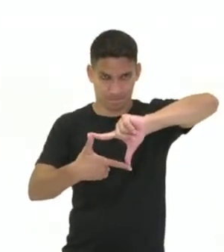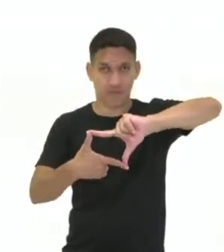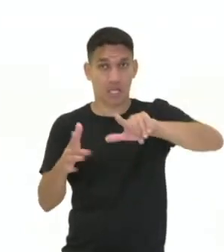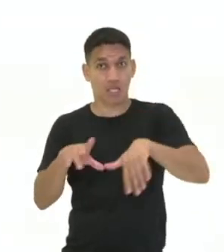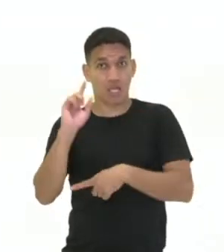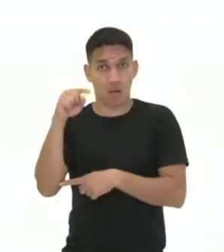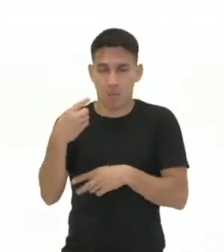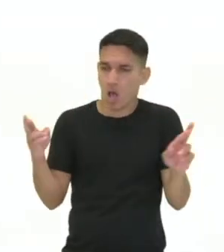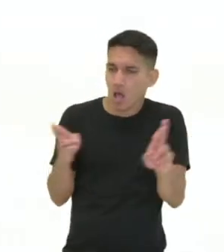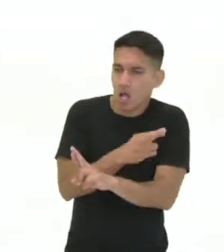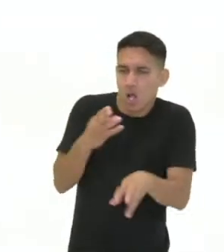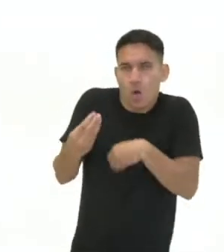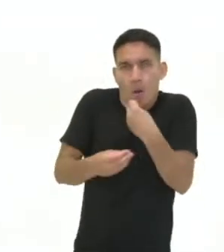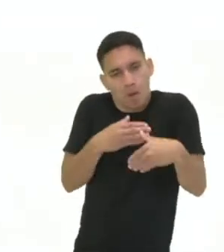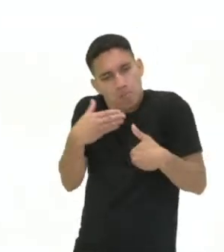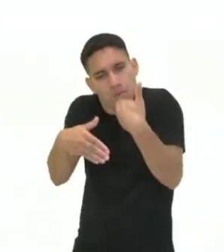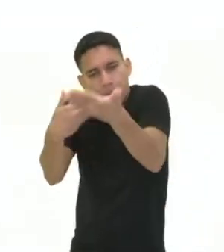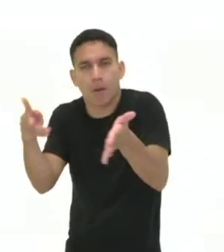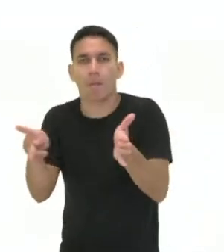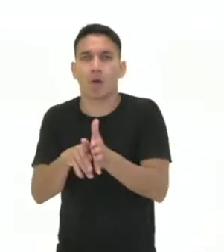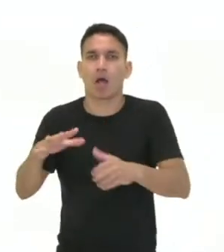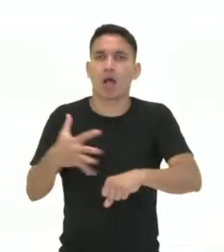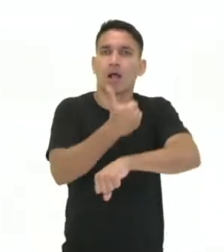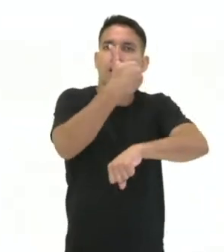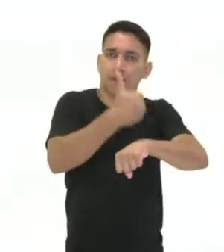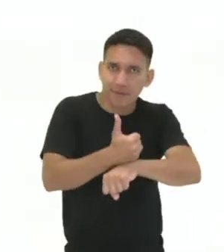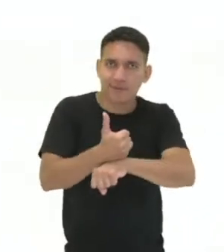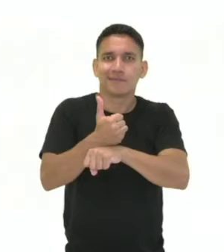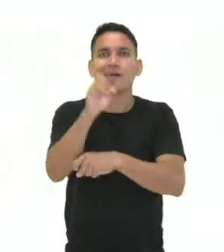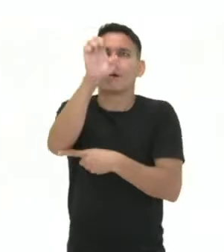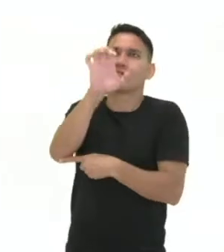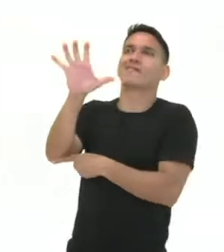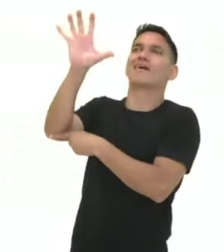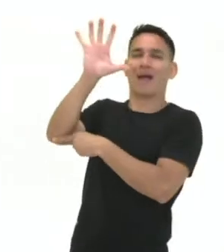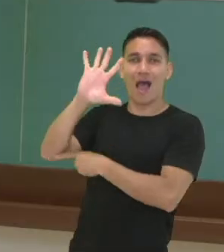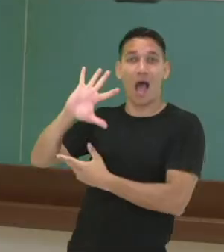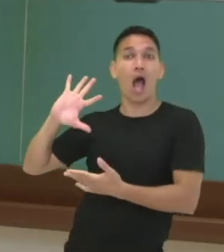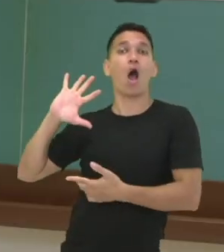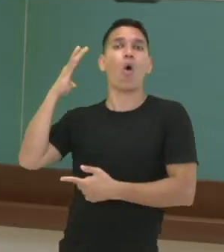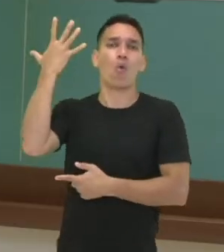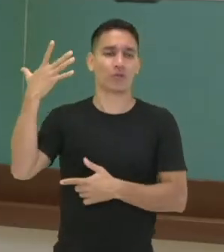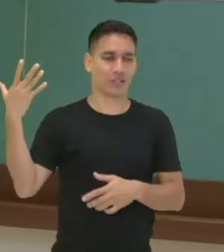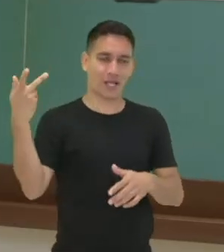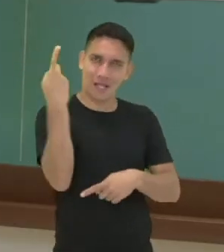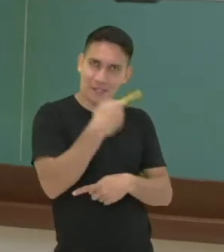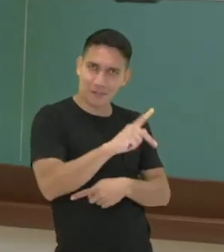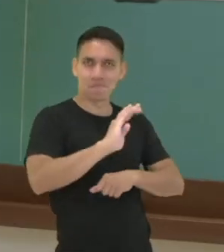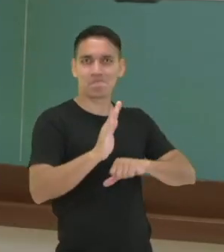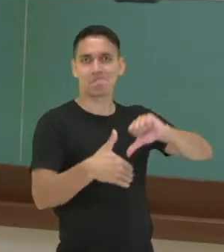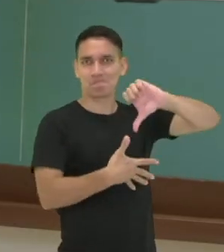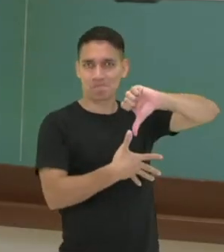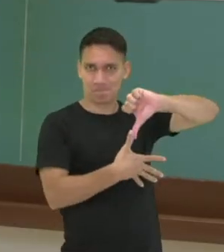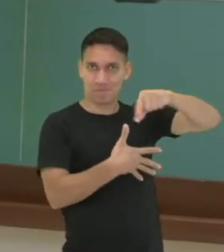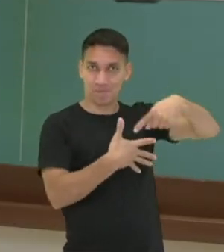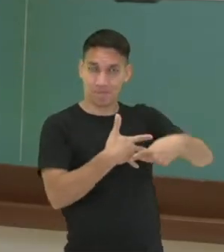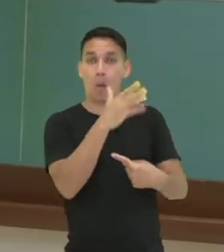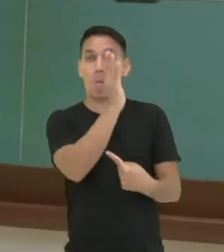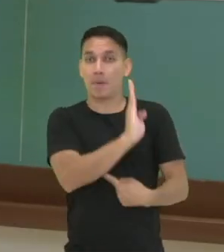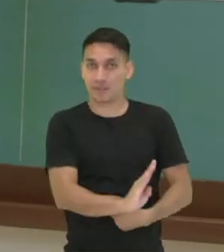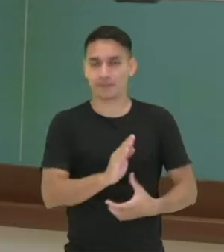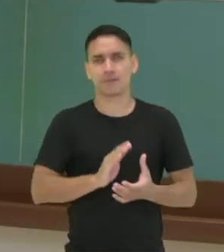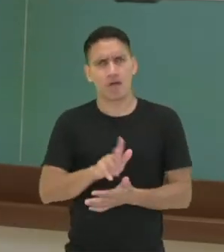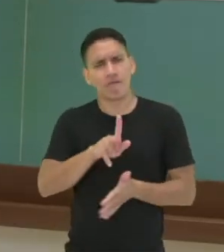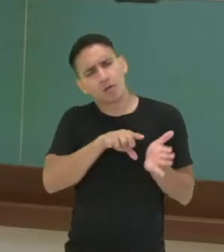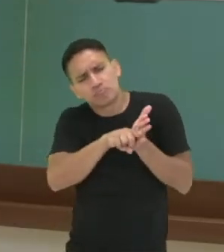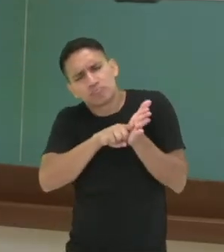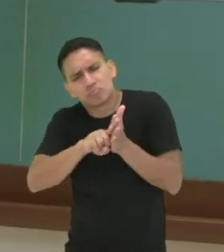etnocentrismo ao processo de colonização europeia ocorrida no Brasil. Então, vocês vão procurar o significado dessa